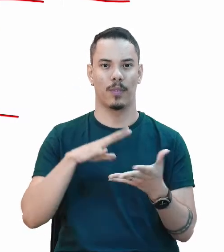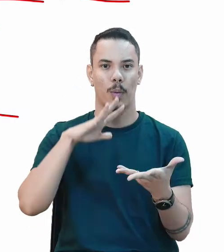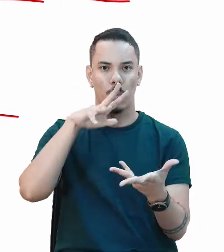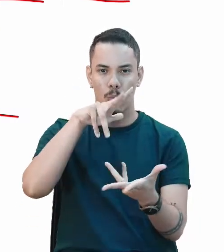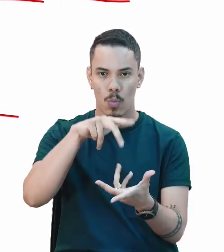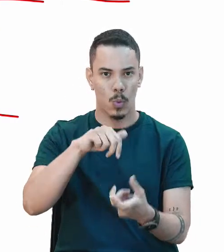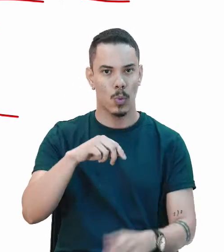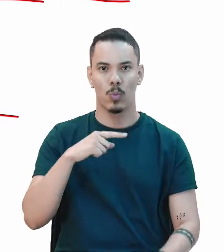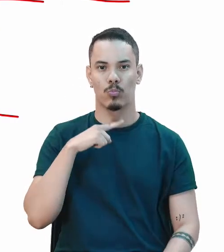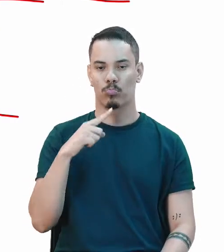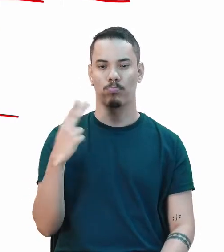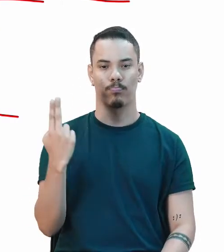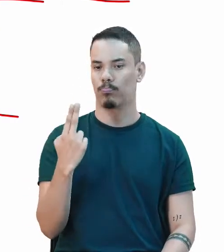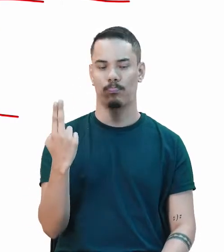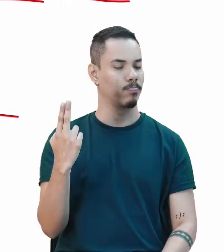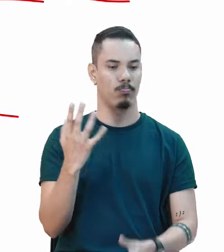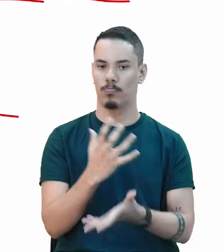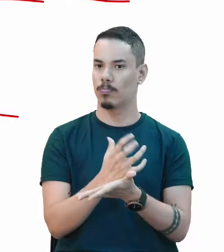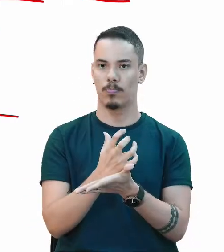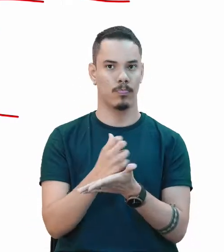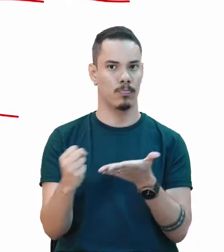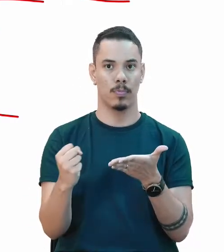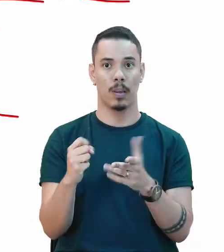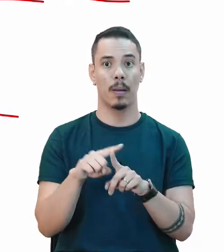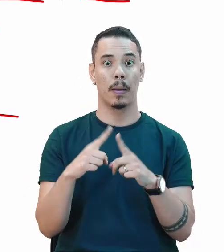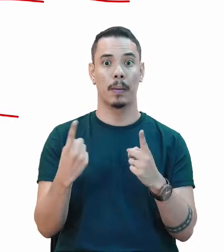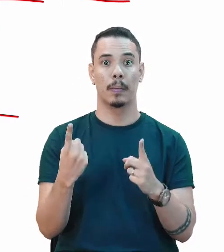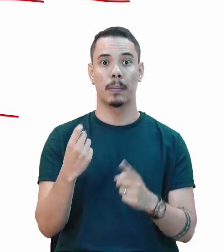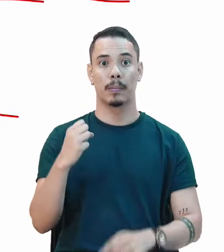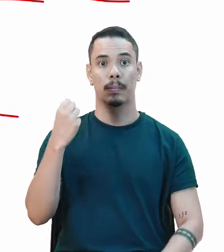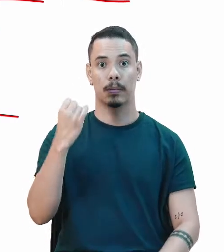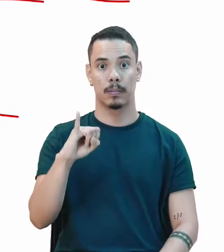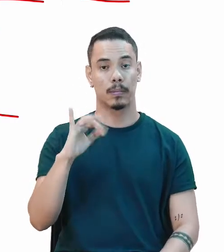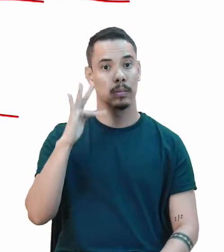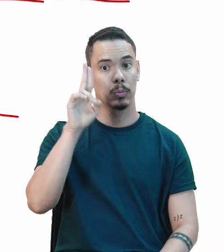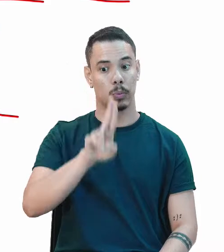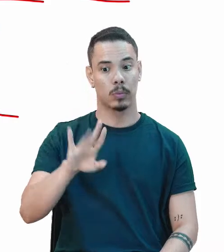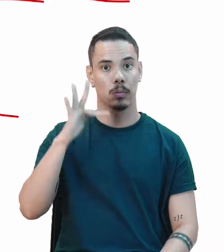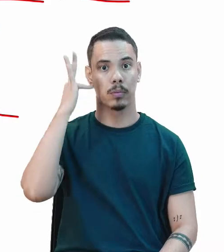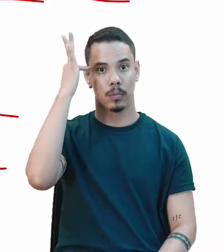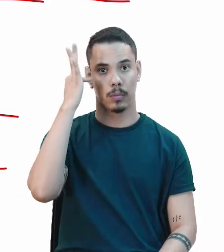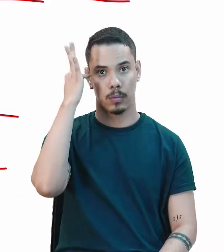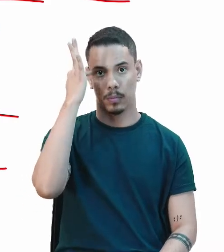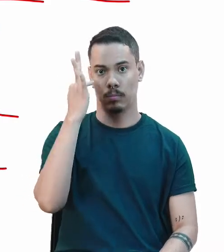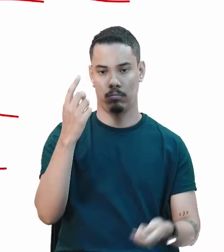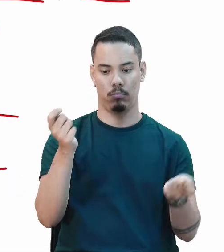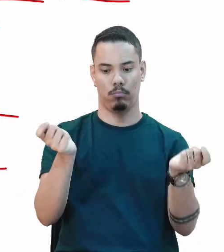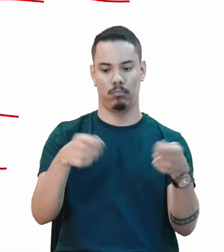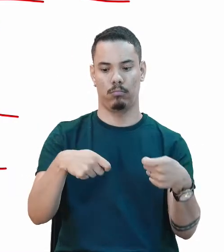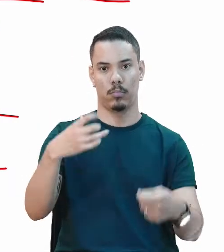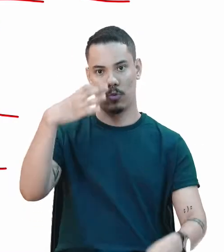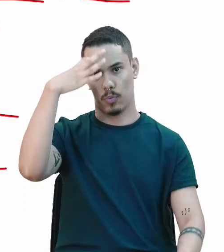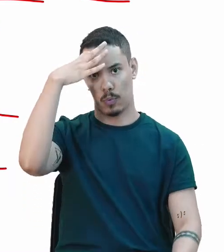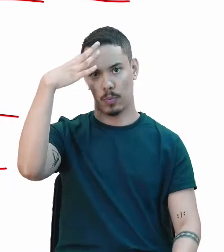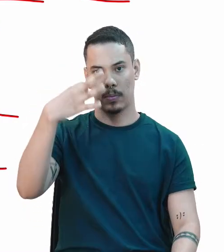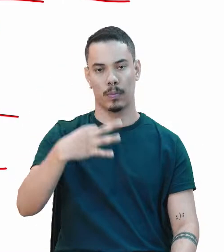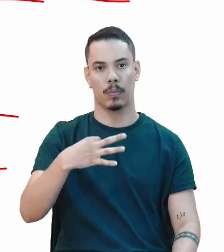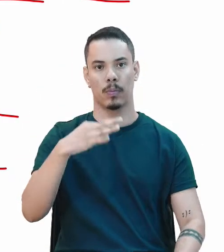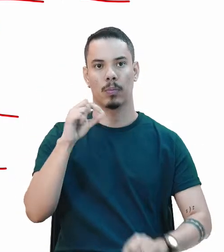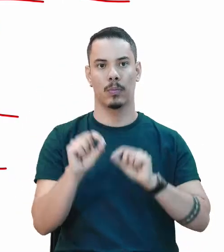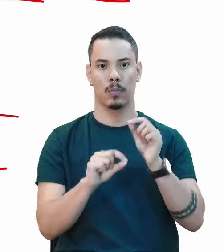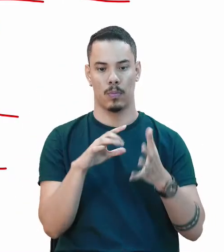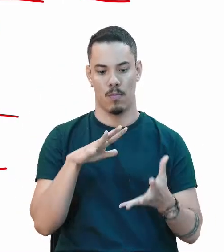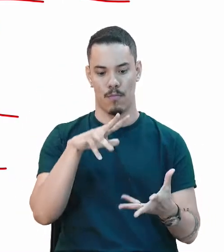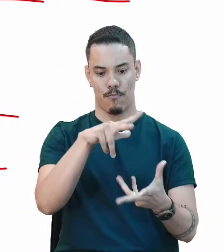mundo. Mas, por meio da filosofia, podemos compreender essa ordem natural do